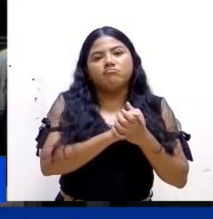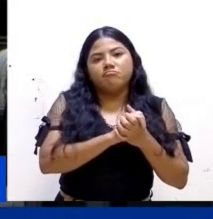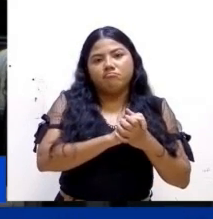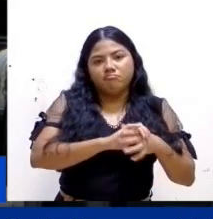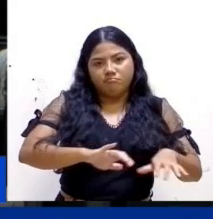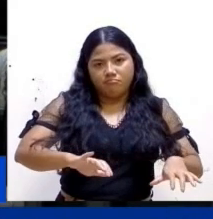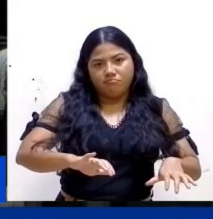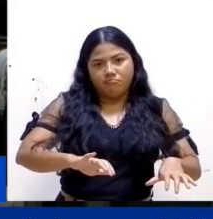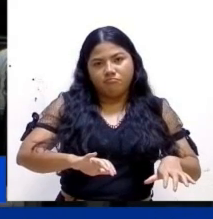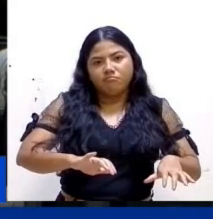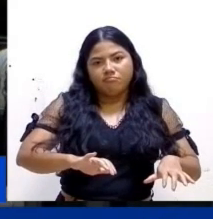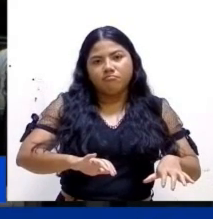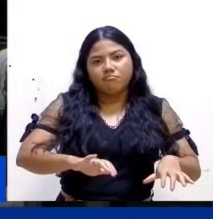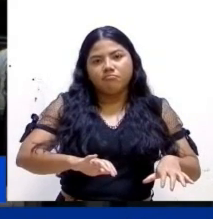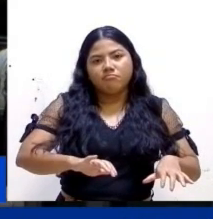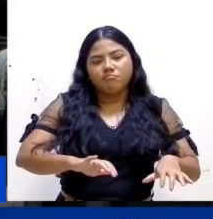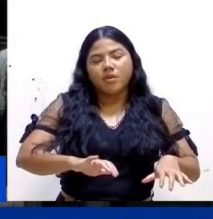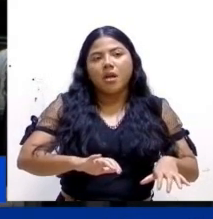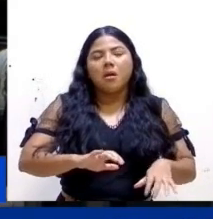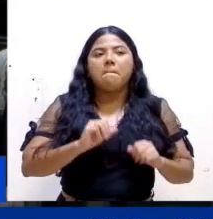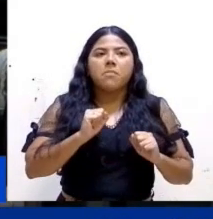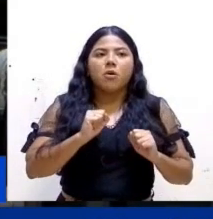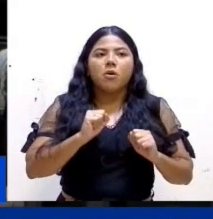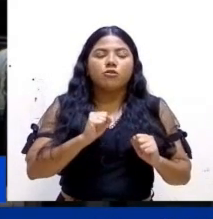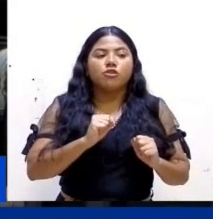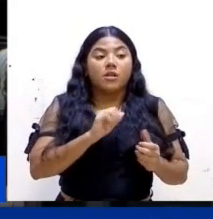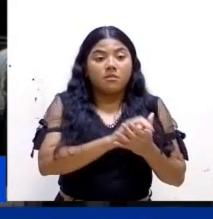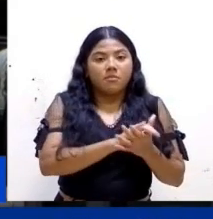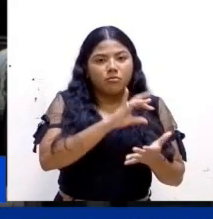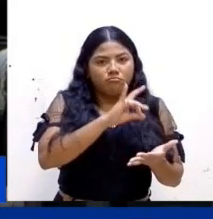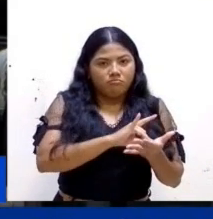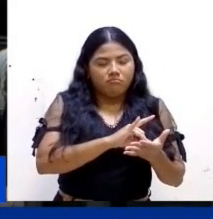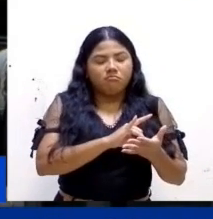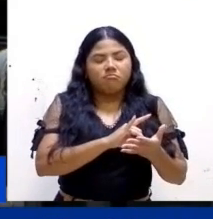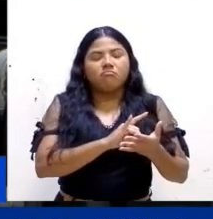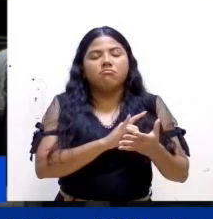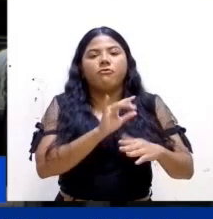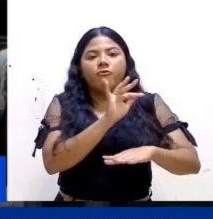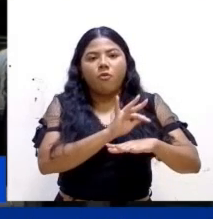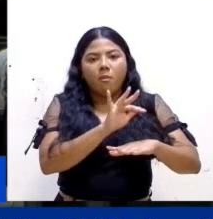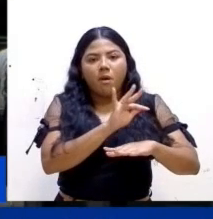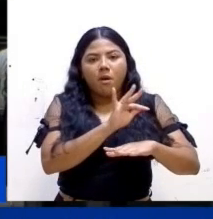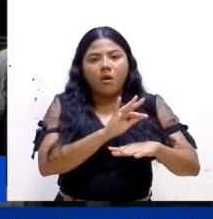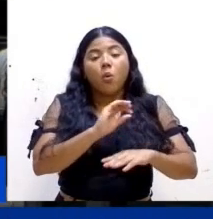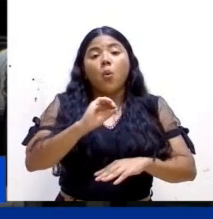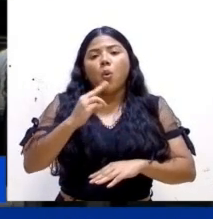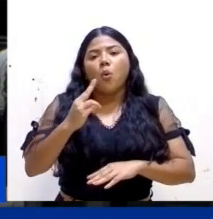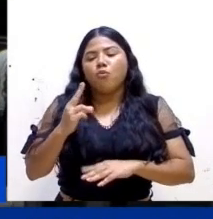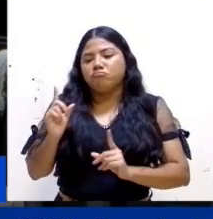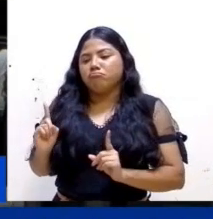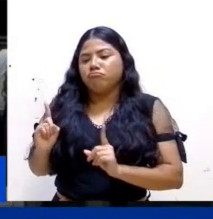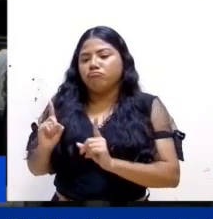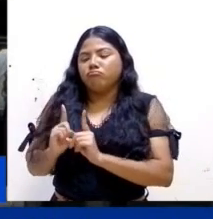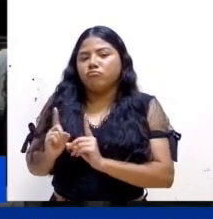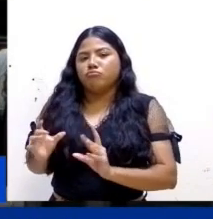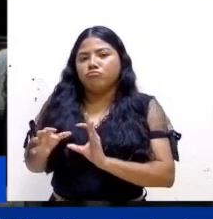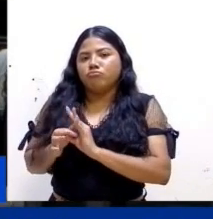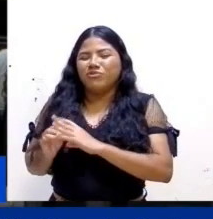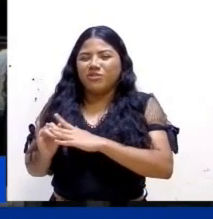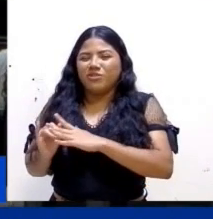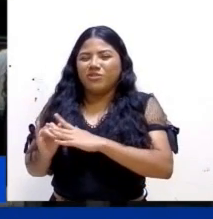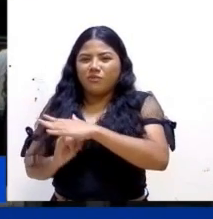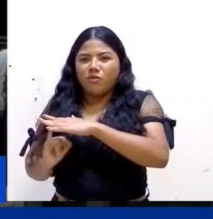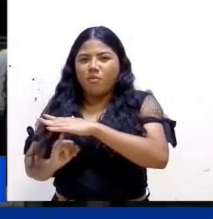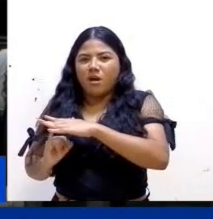extinguindo a união estável ou o casamento, e aí sempre gera polêmica entre o casal. Com quem